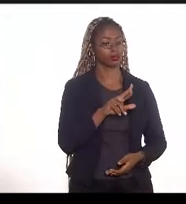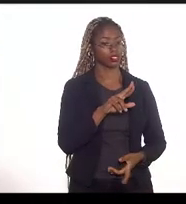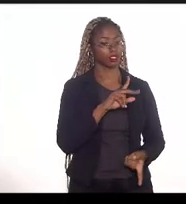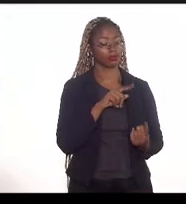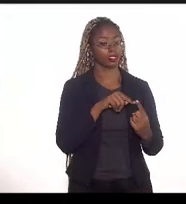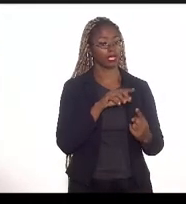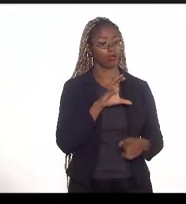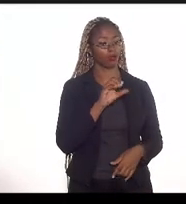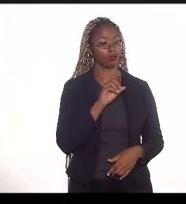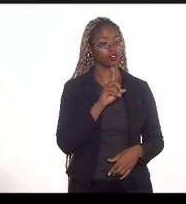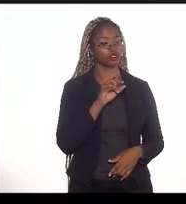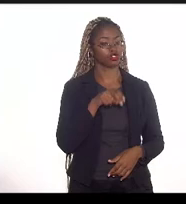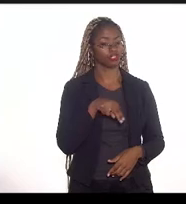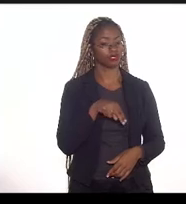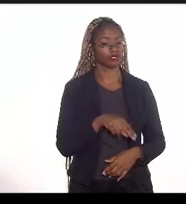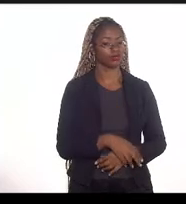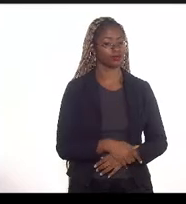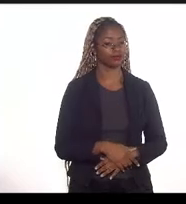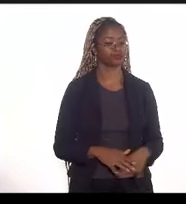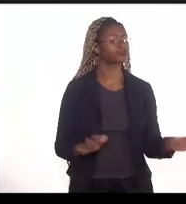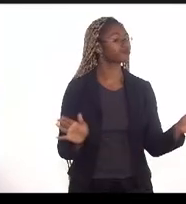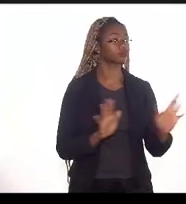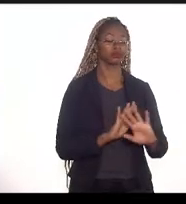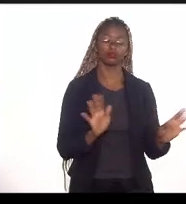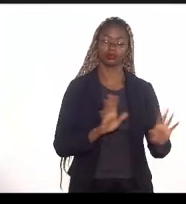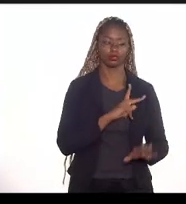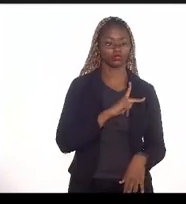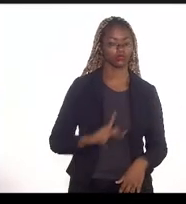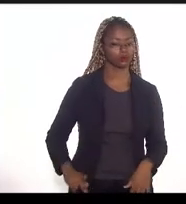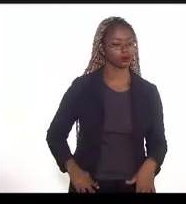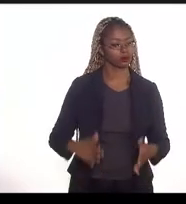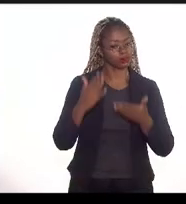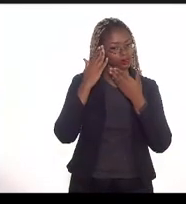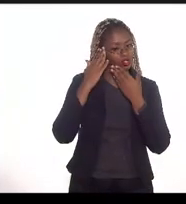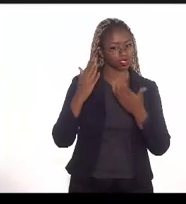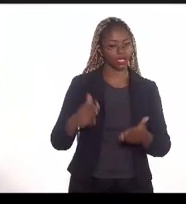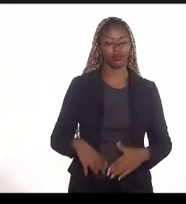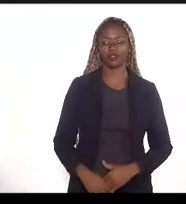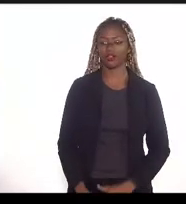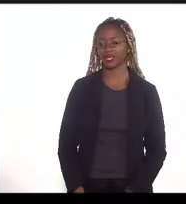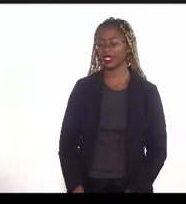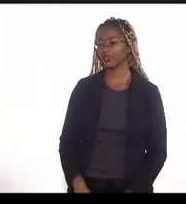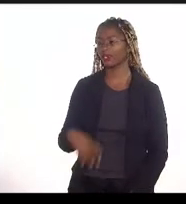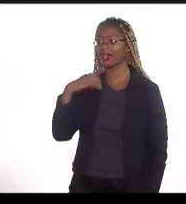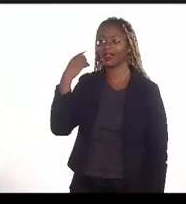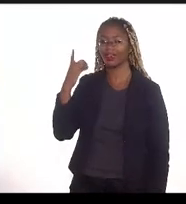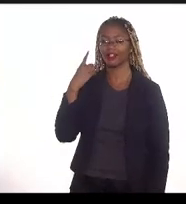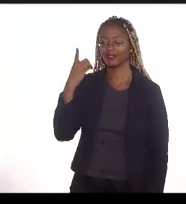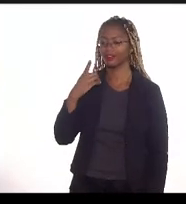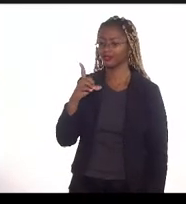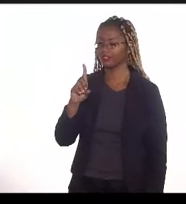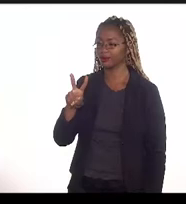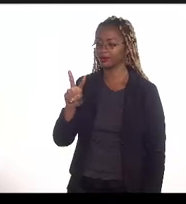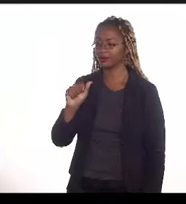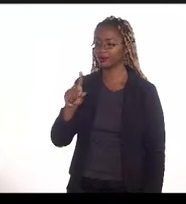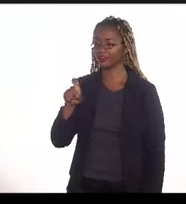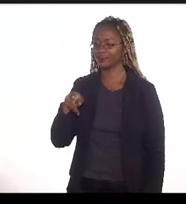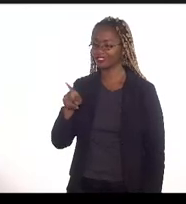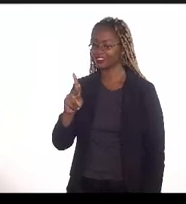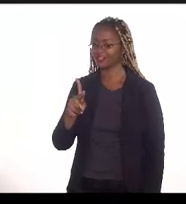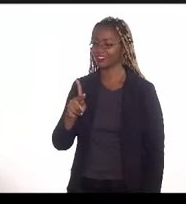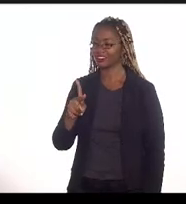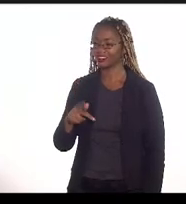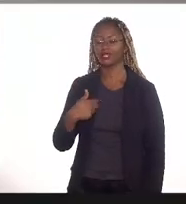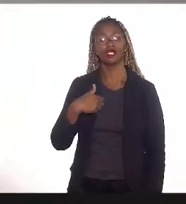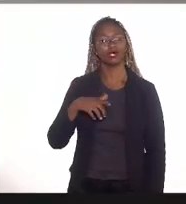CODIM. Também não, presidente. Obrigado. Deputado Valdec Carneiro.